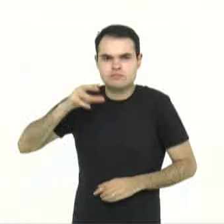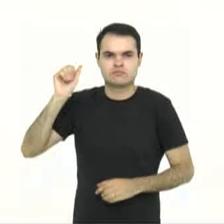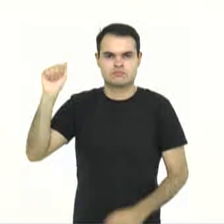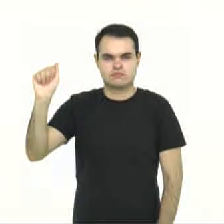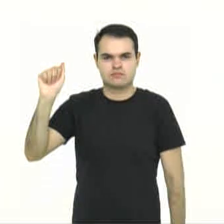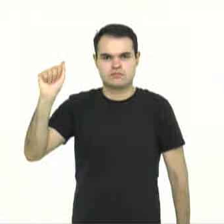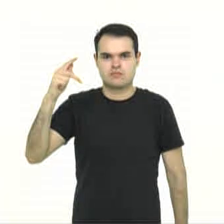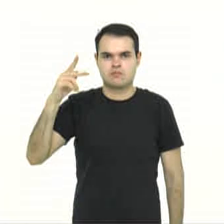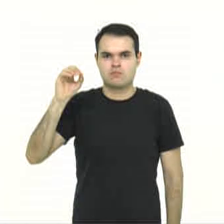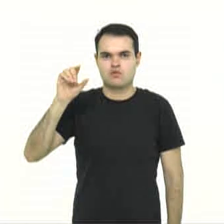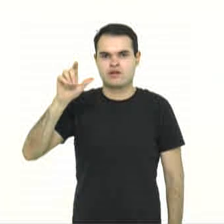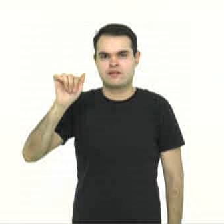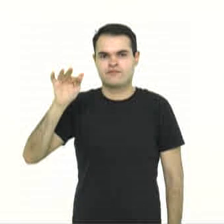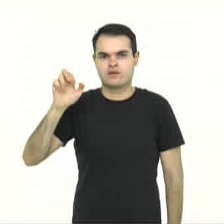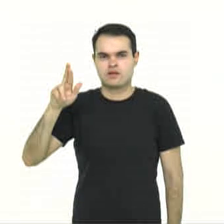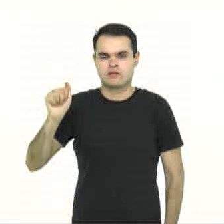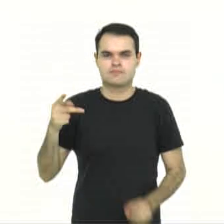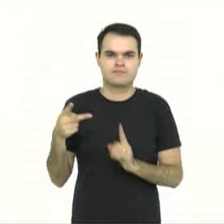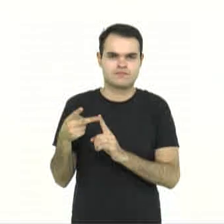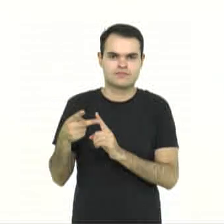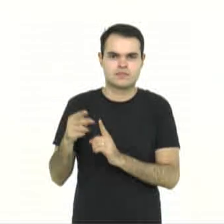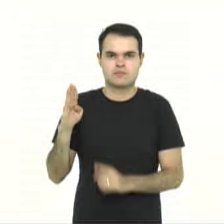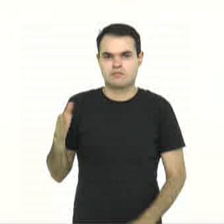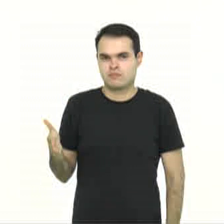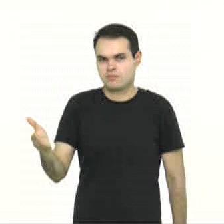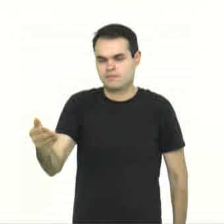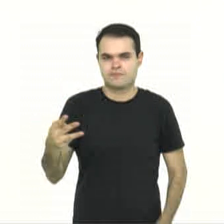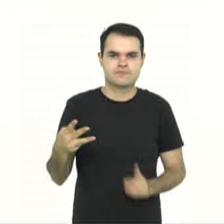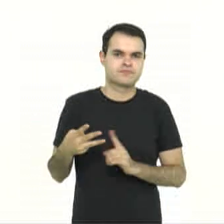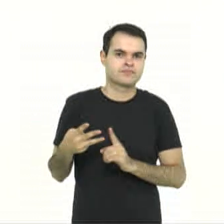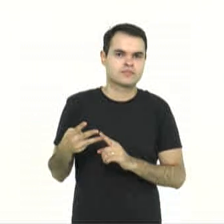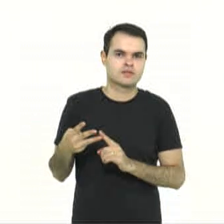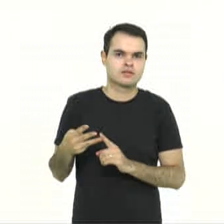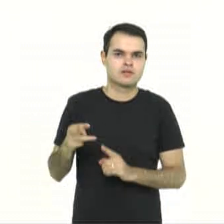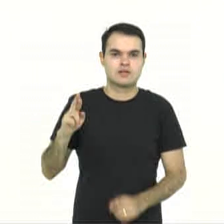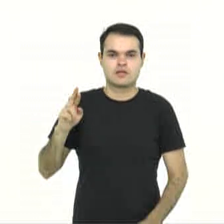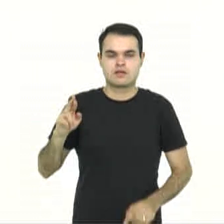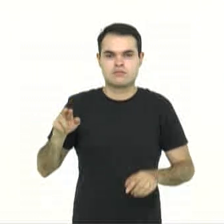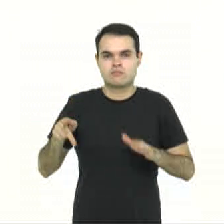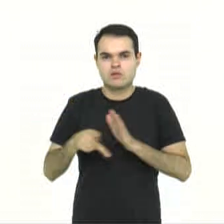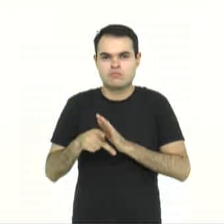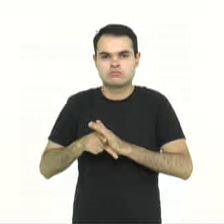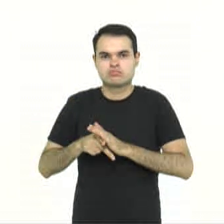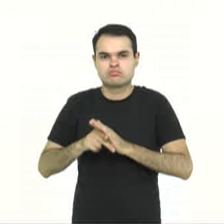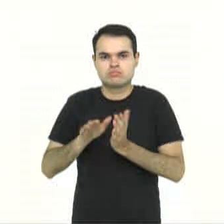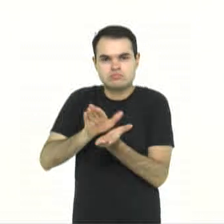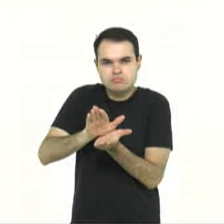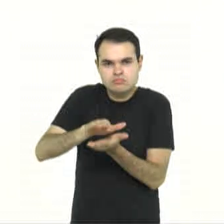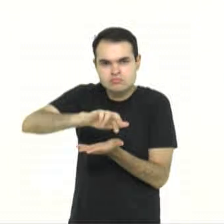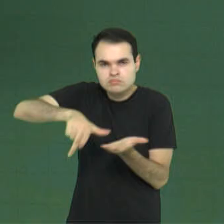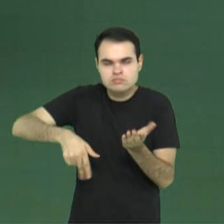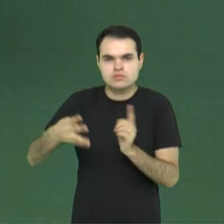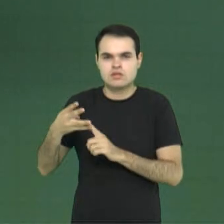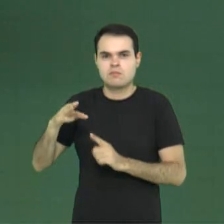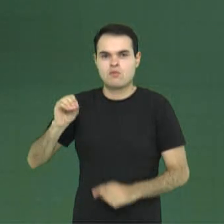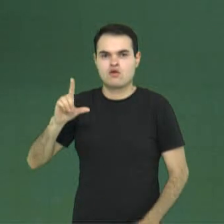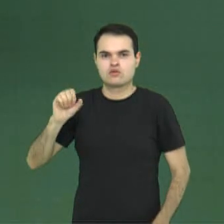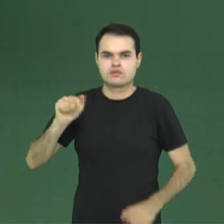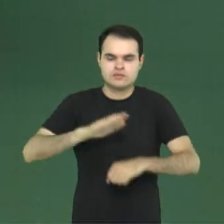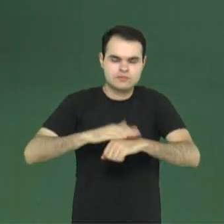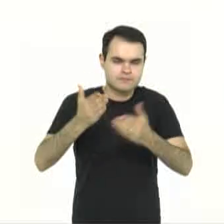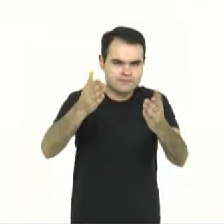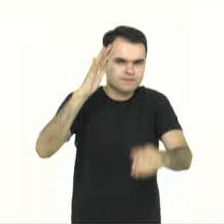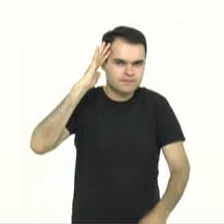Alternativa A, porífera. Alternativa B, peixes. Alternativa C, répteis. E alternativa D, molusca. Tempo para vocês